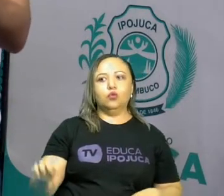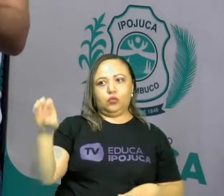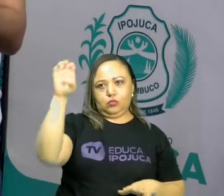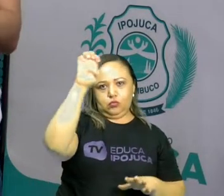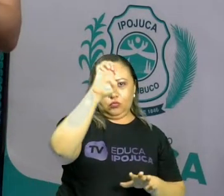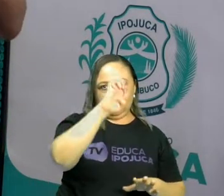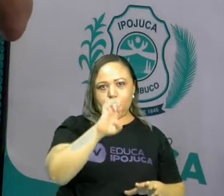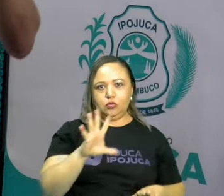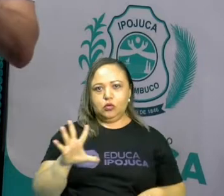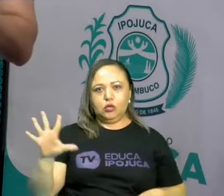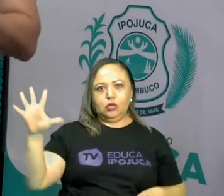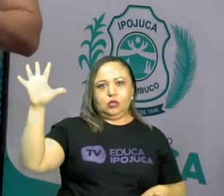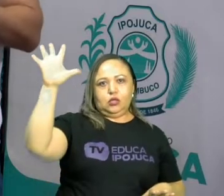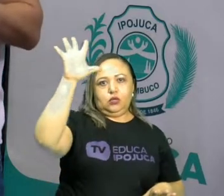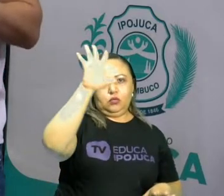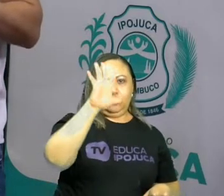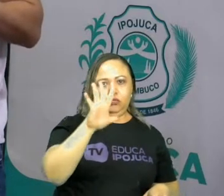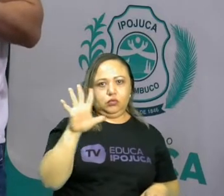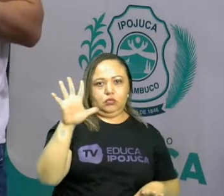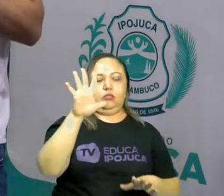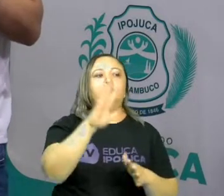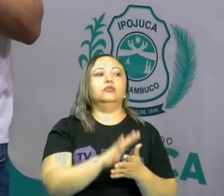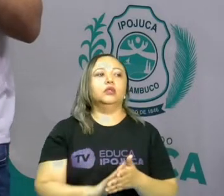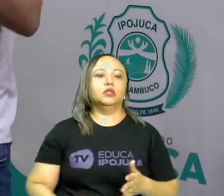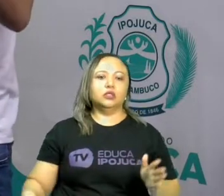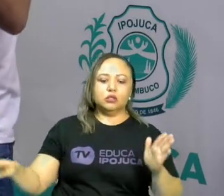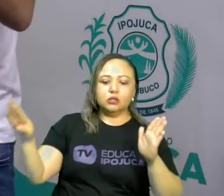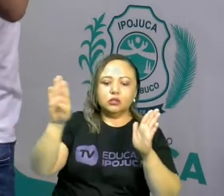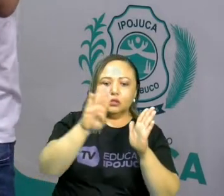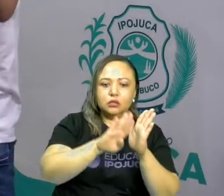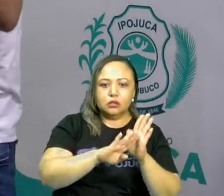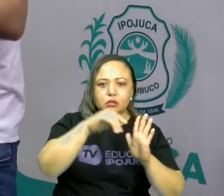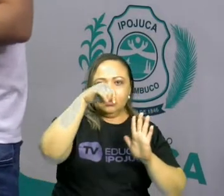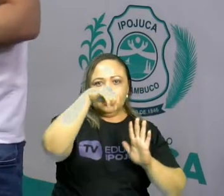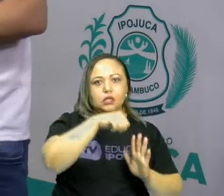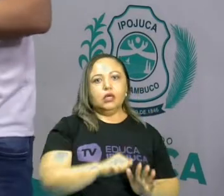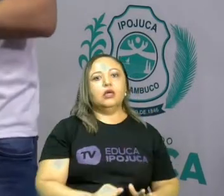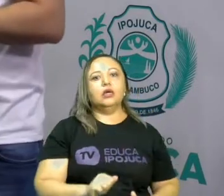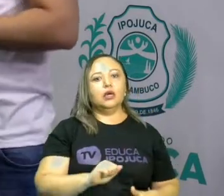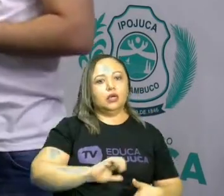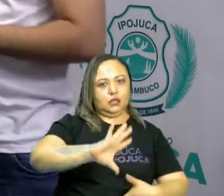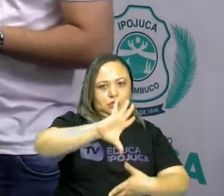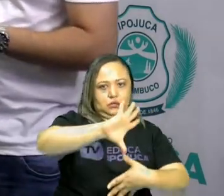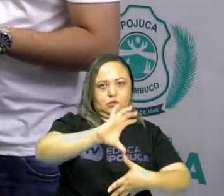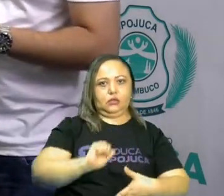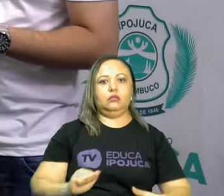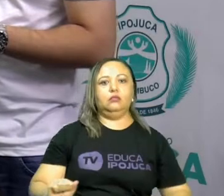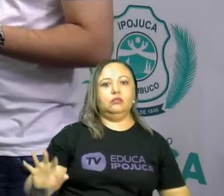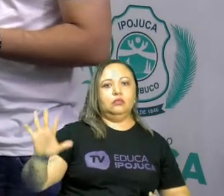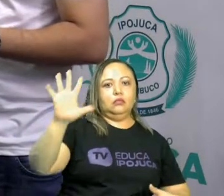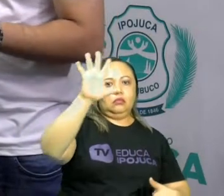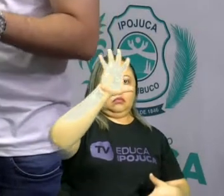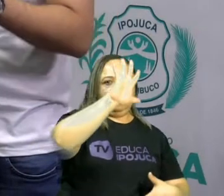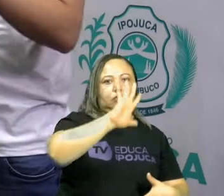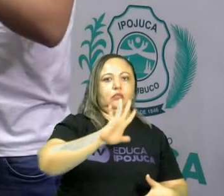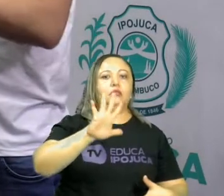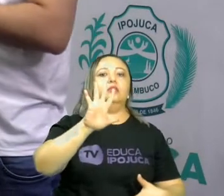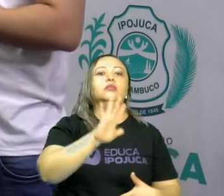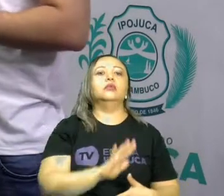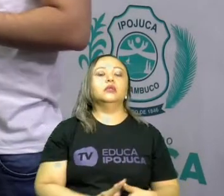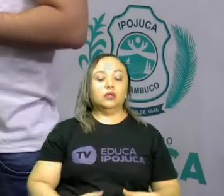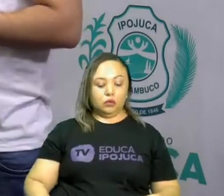nas Américas é lembrança já tem seguro aqui ela também é um Marco aí da idade moderna